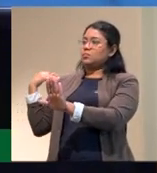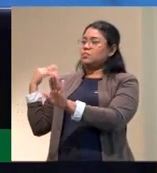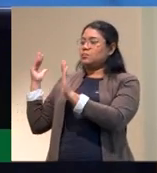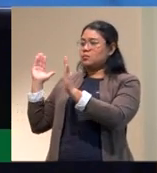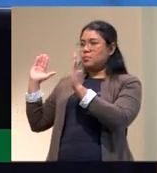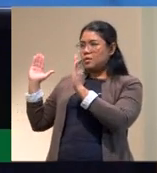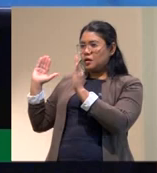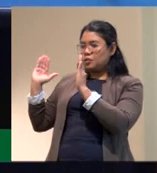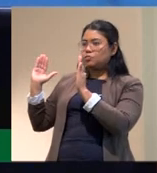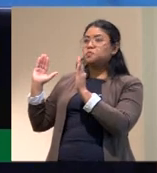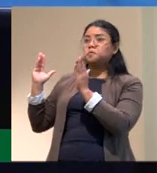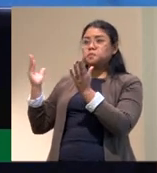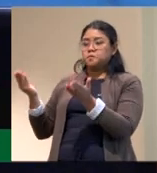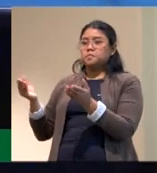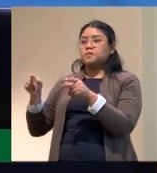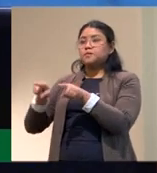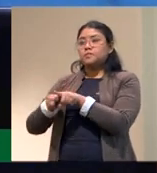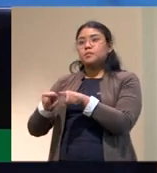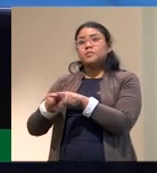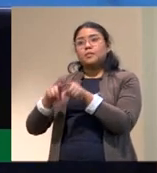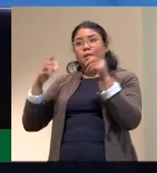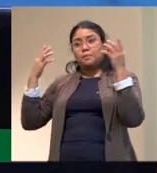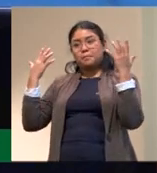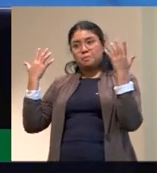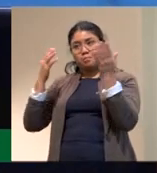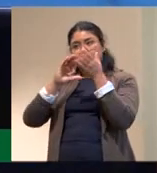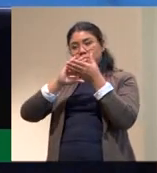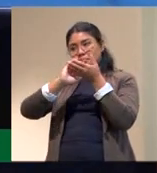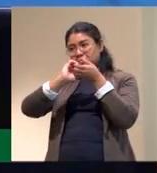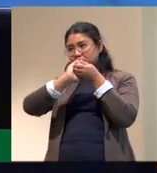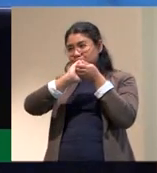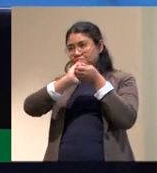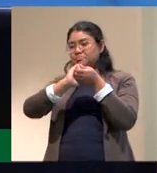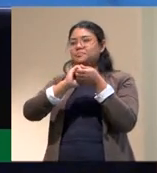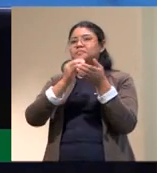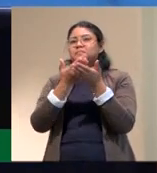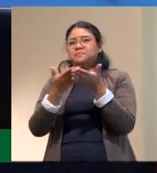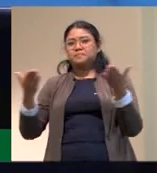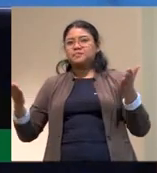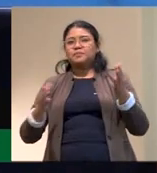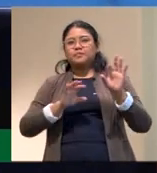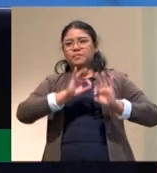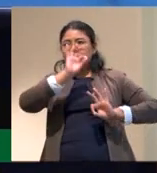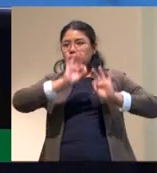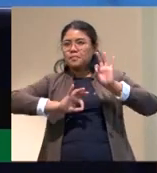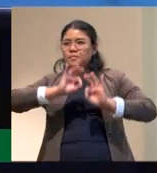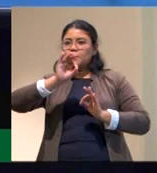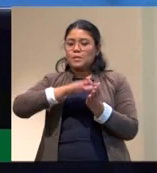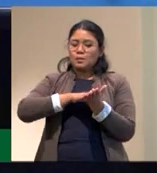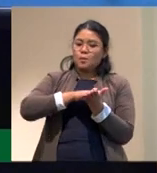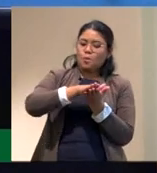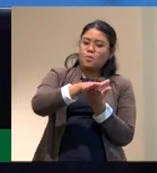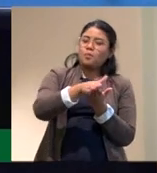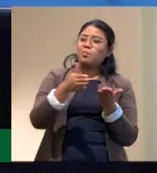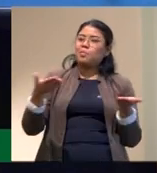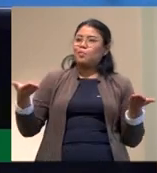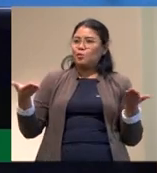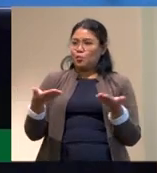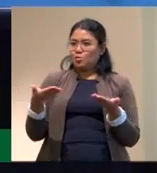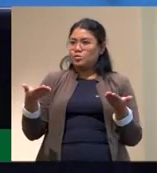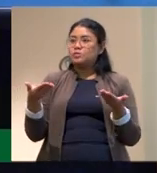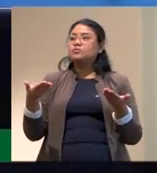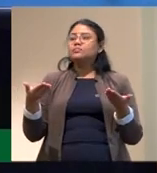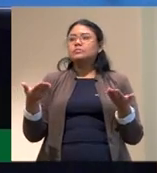E antes até de continuar, eu queria dar os parabéns para o trabalho que foi feito e essa publicação que está sendo lançada hoje.